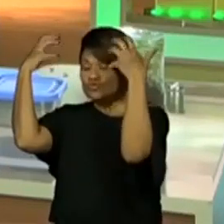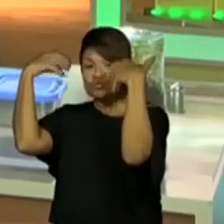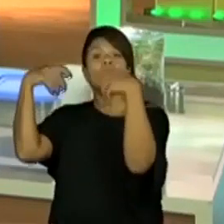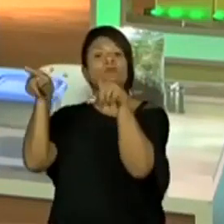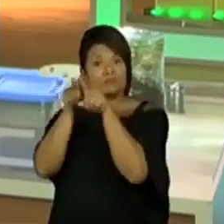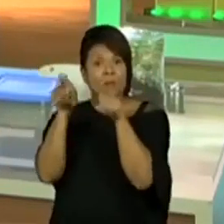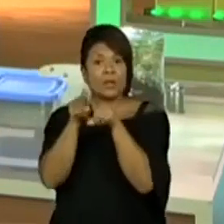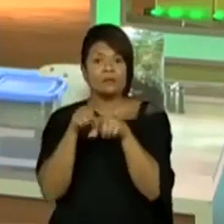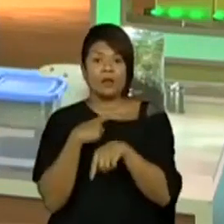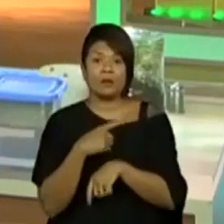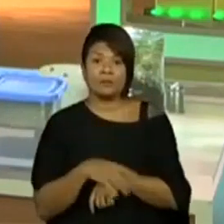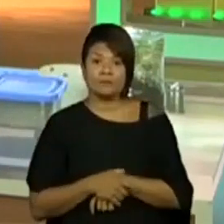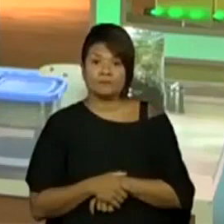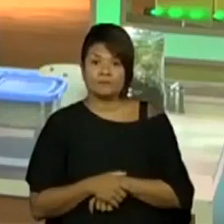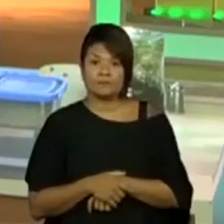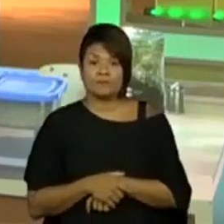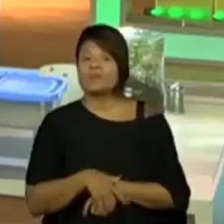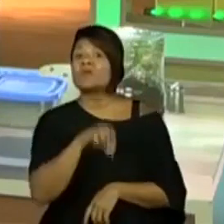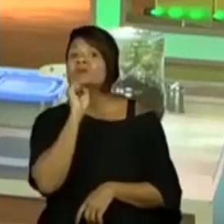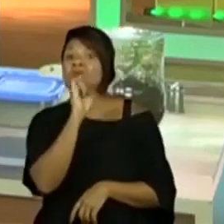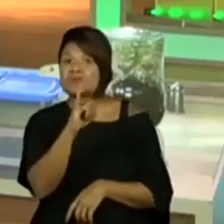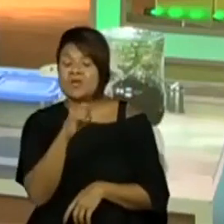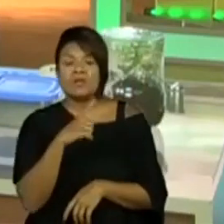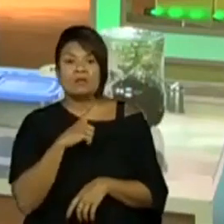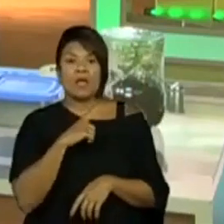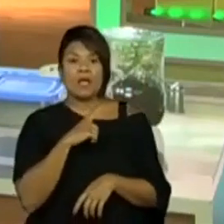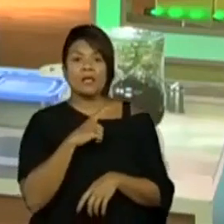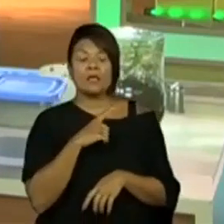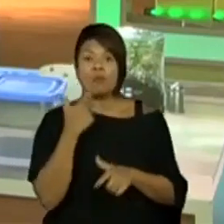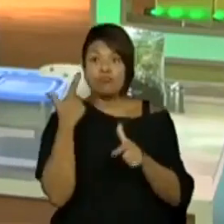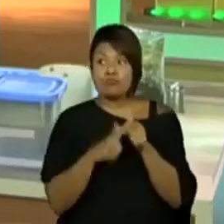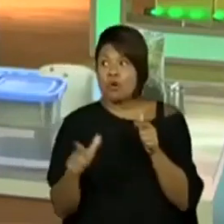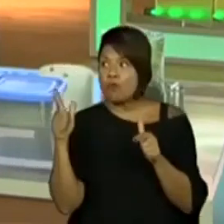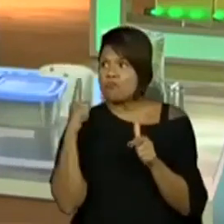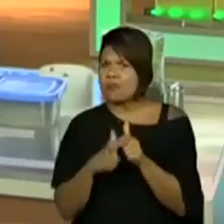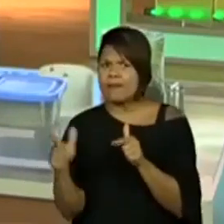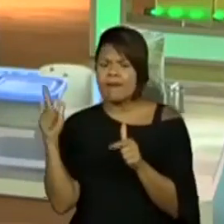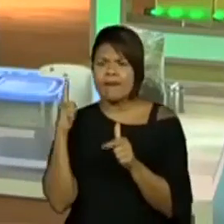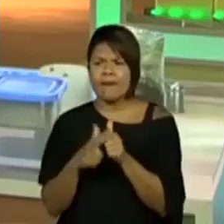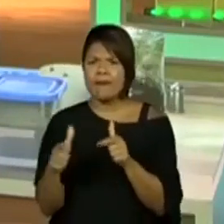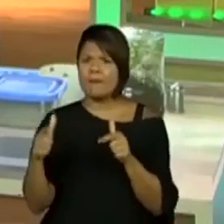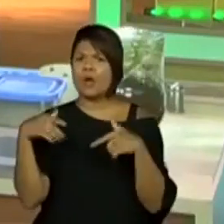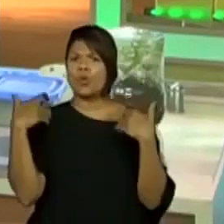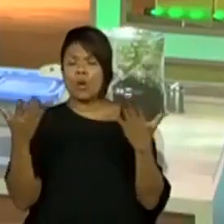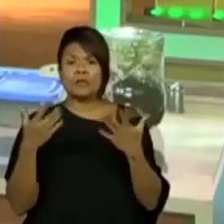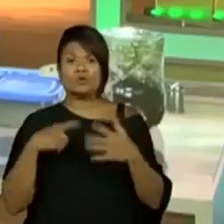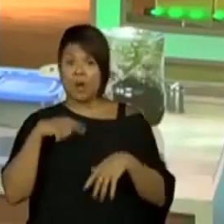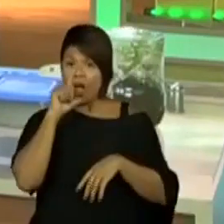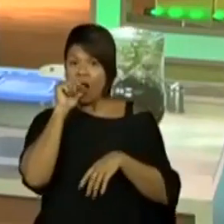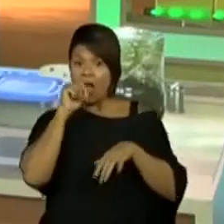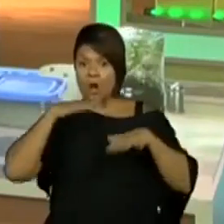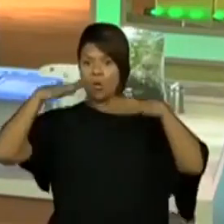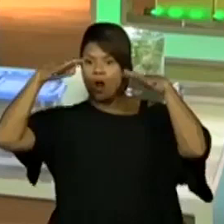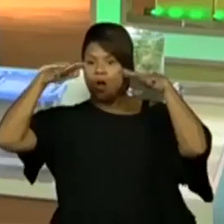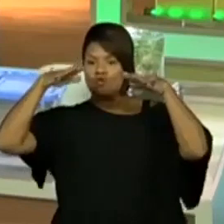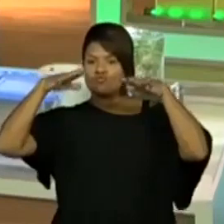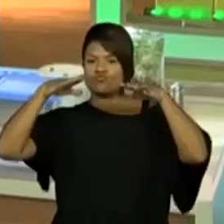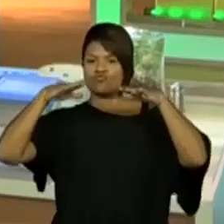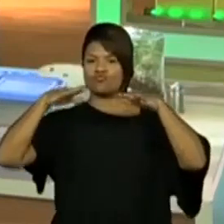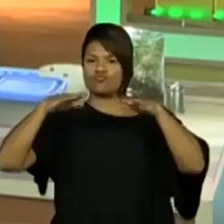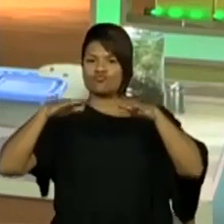lá. Quando nós passamos por grandes crises de recurso hídrico, quando os reservatórios estão com uma